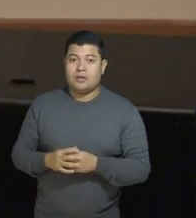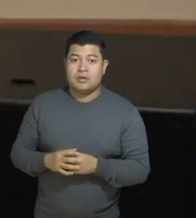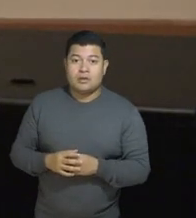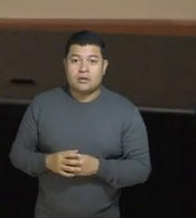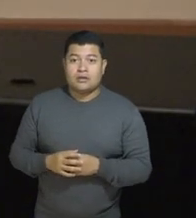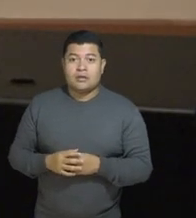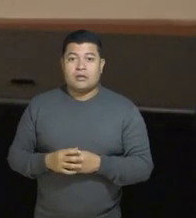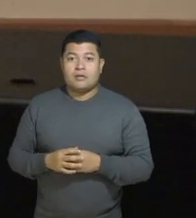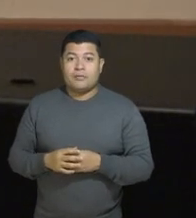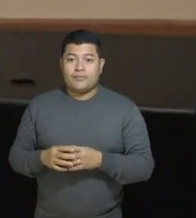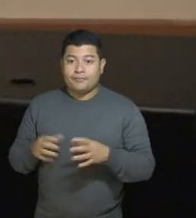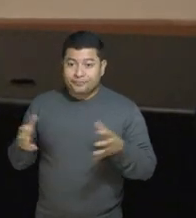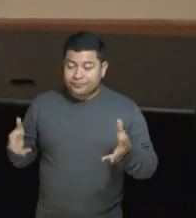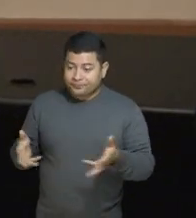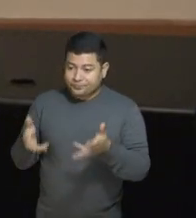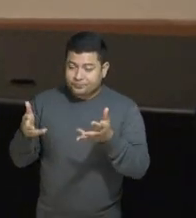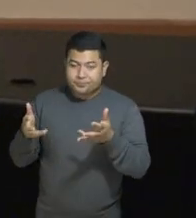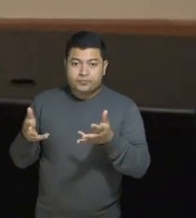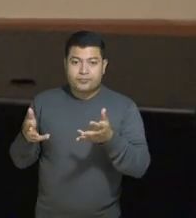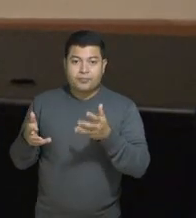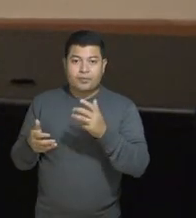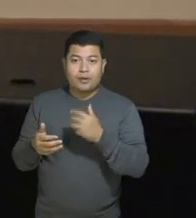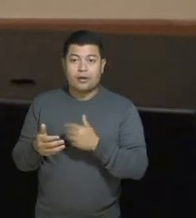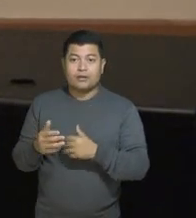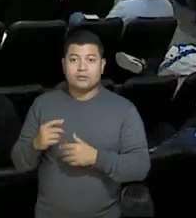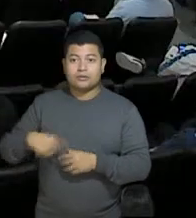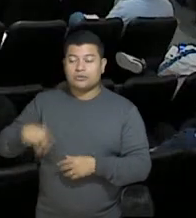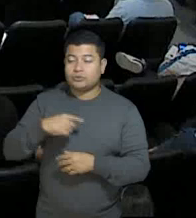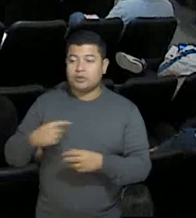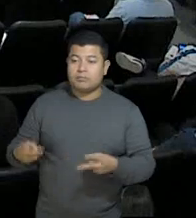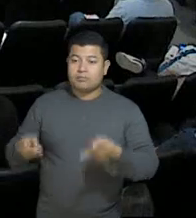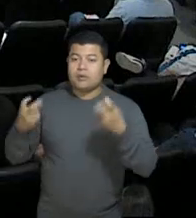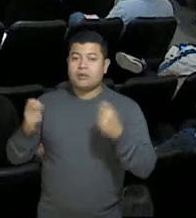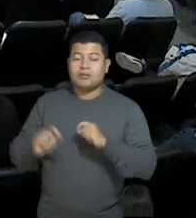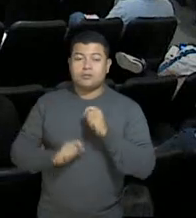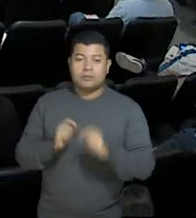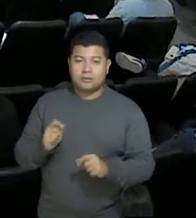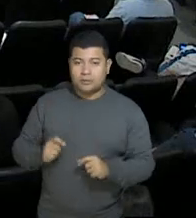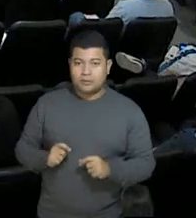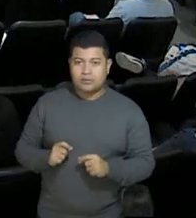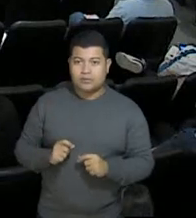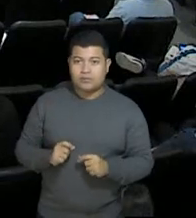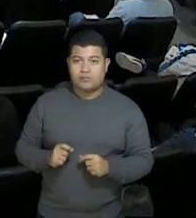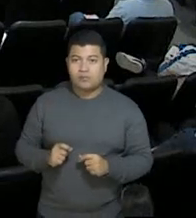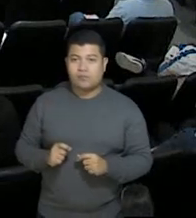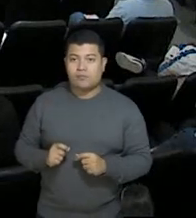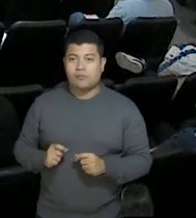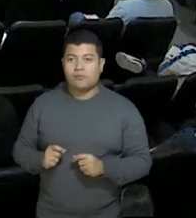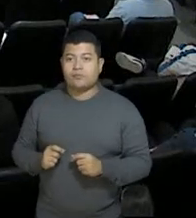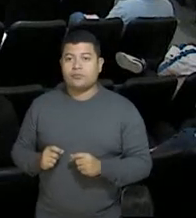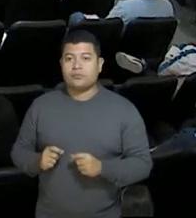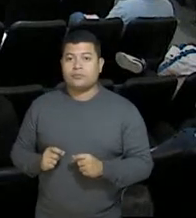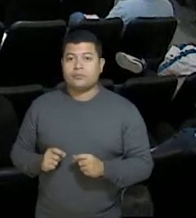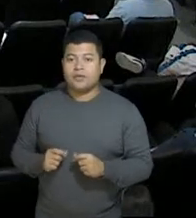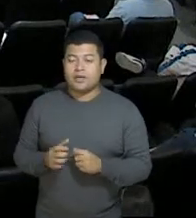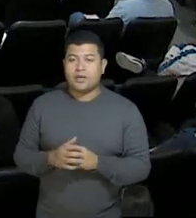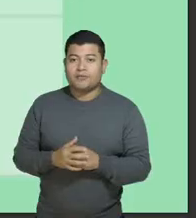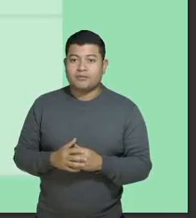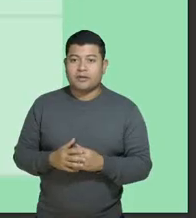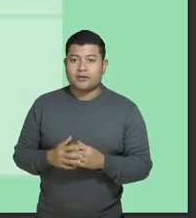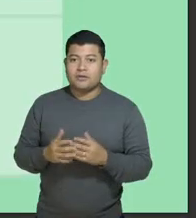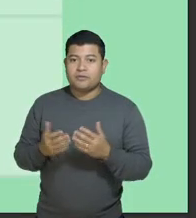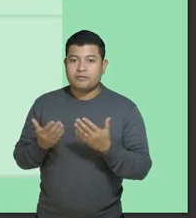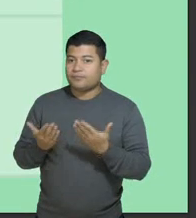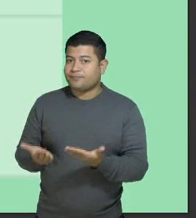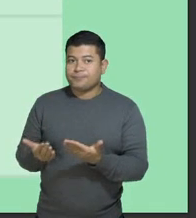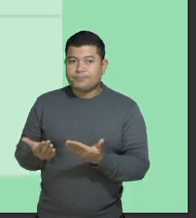da estimulação. E o que a gente consegue perceber aí? A gente consegue perceber que se talvez lá no